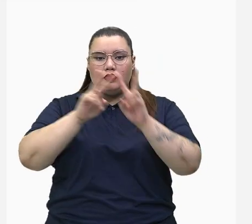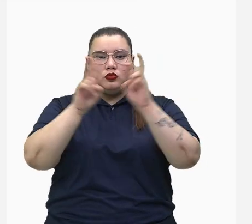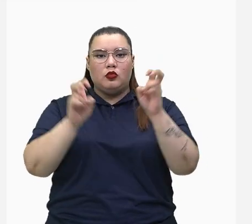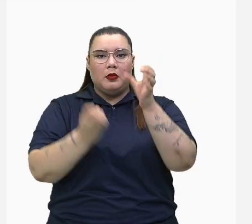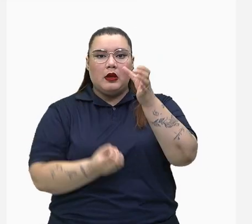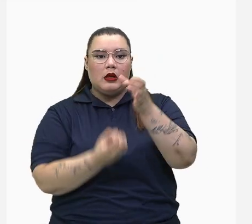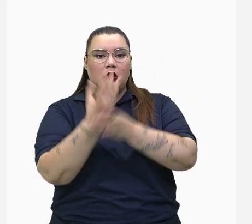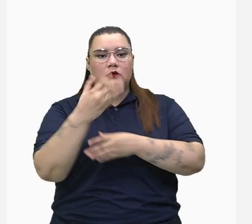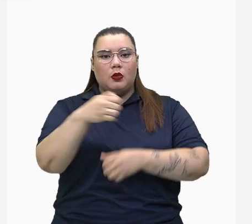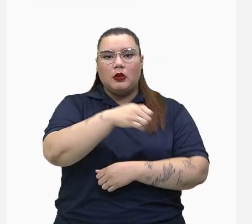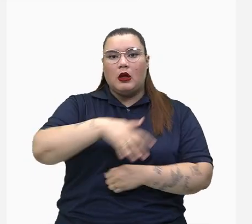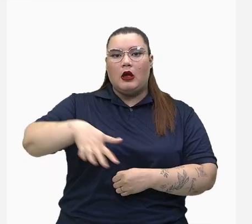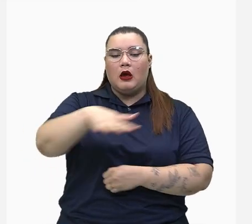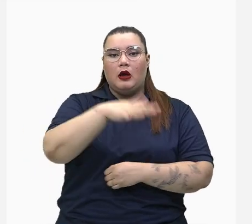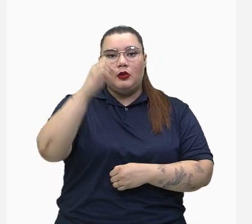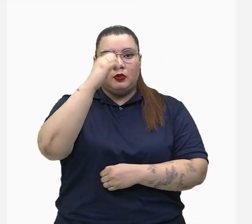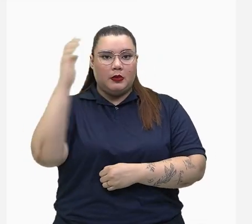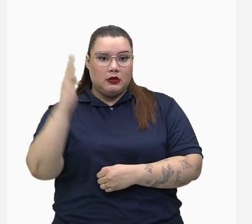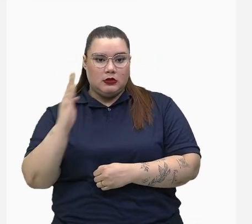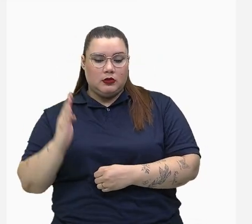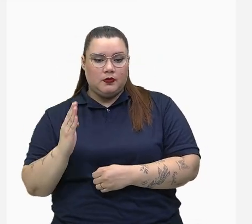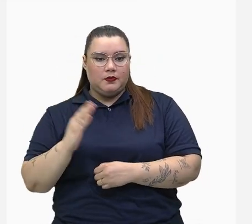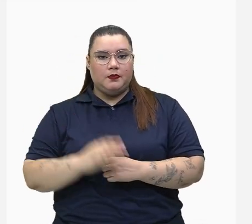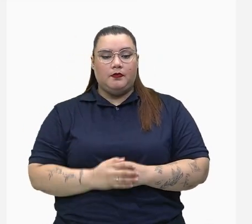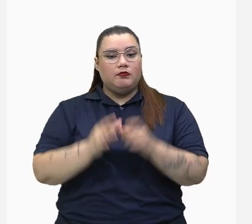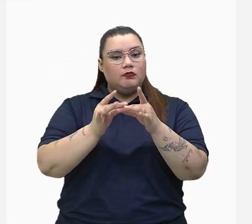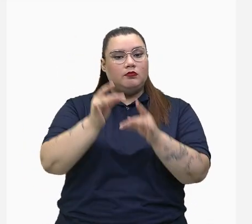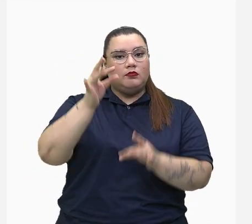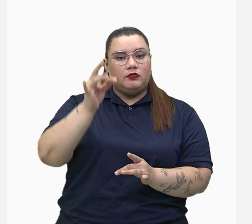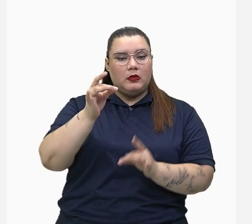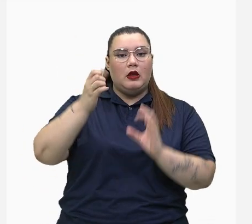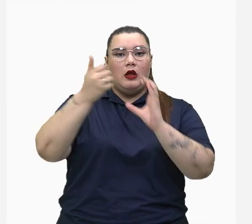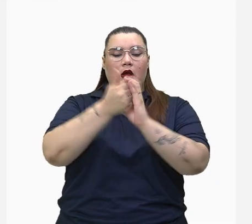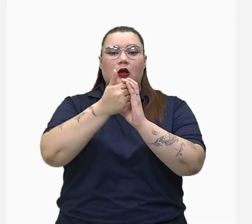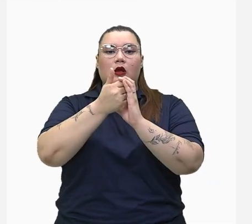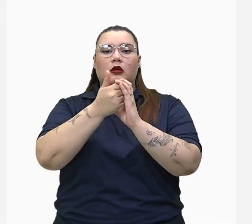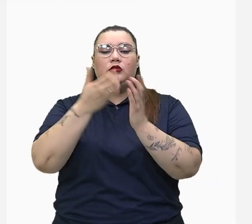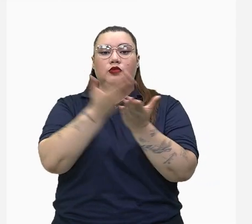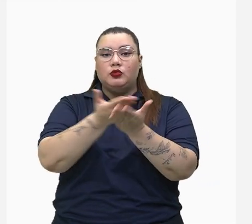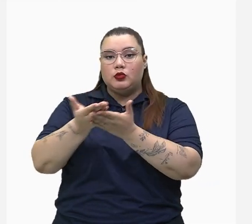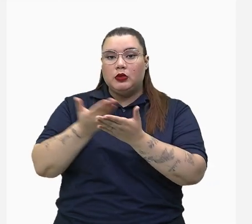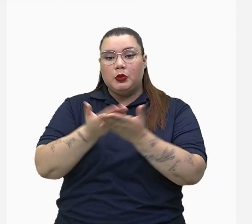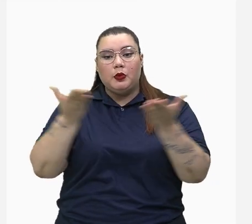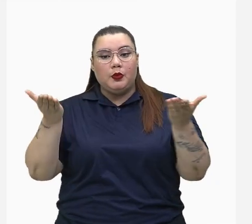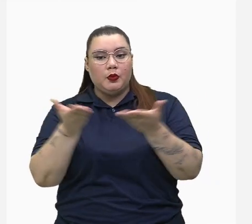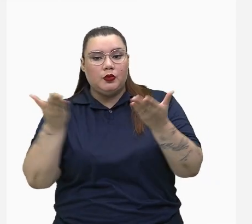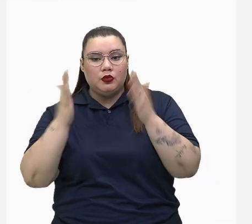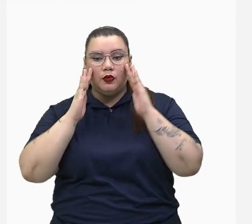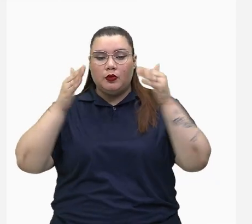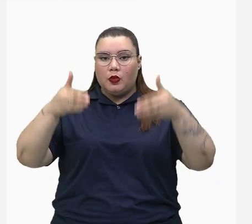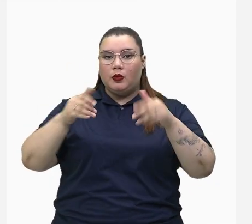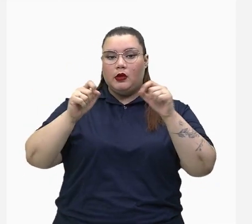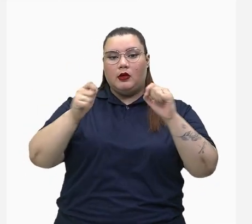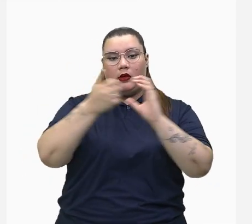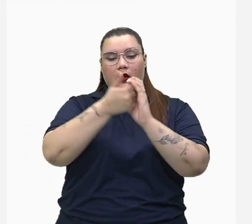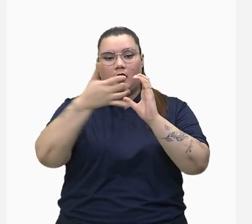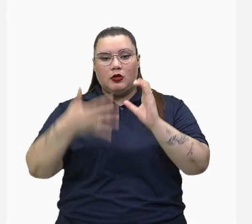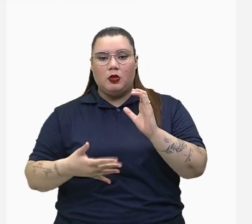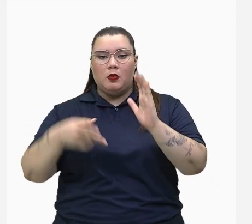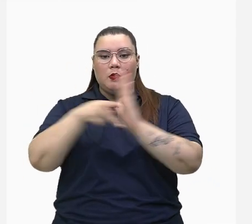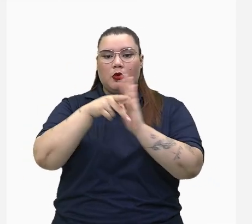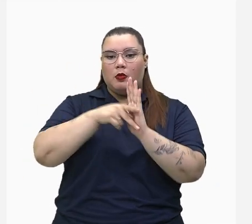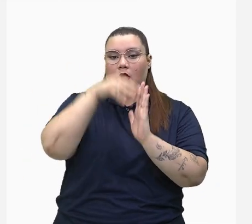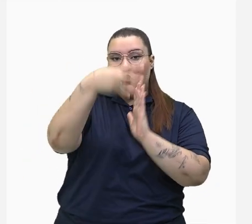sobre a formação territorial do Brasil. No detalhamento, nós estaremos estudando os aspectos físicos